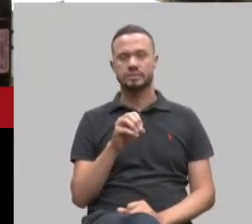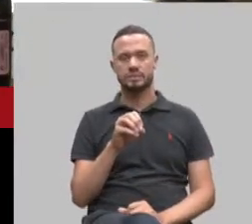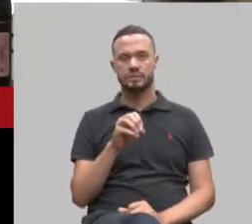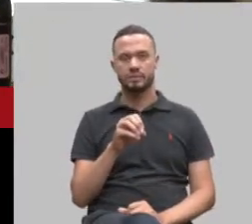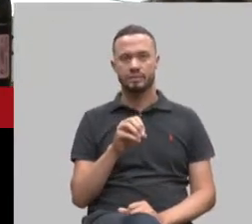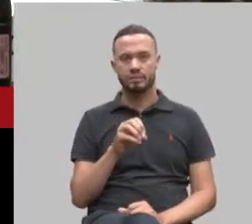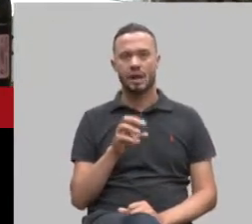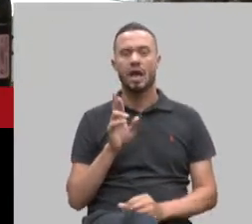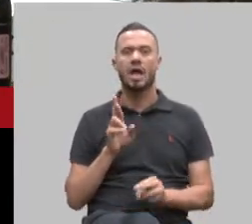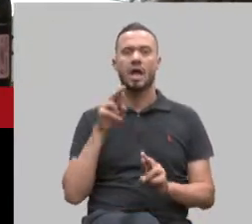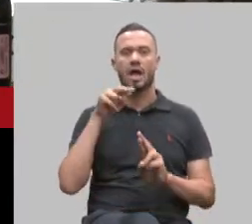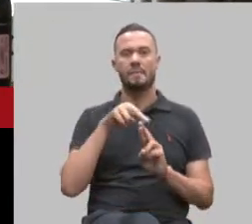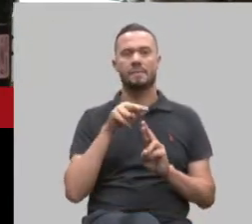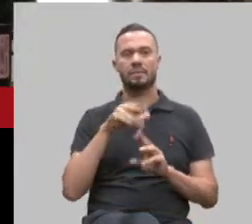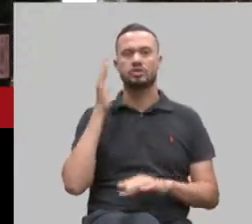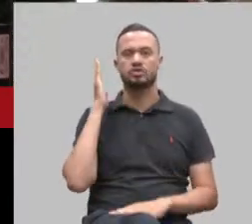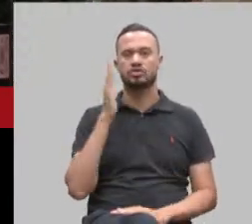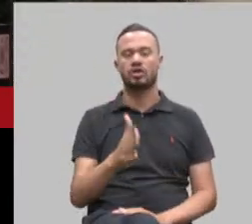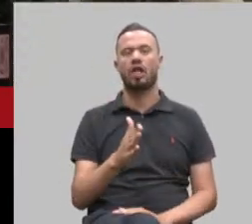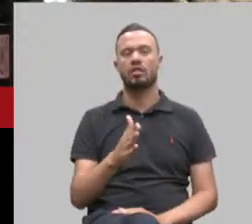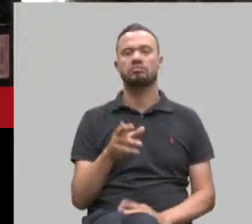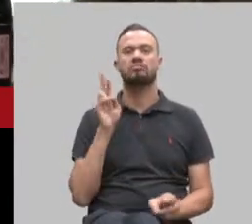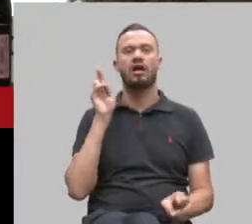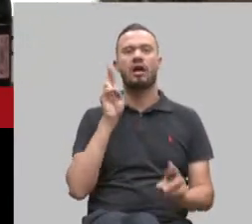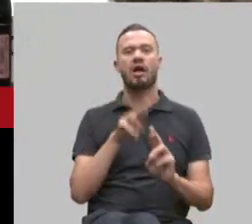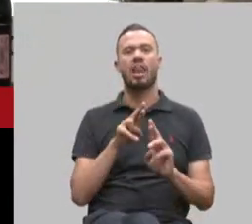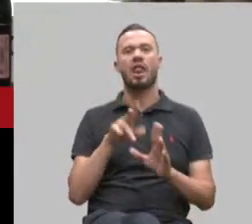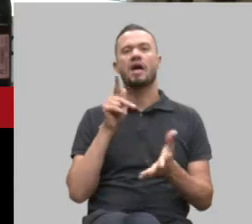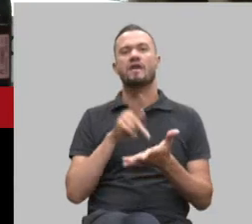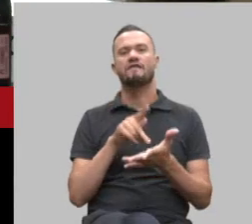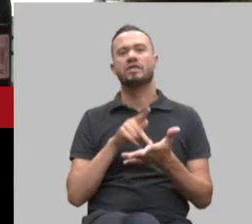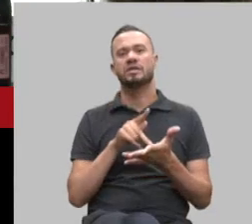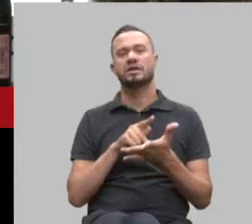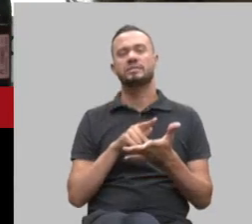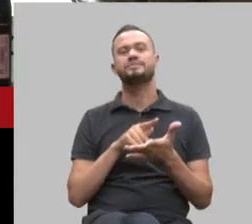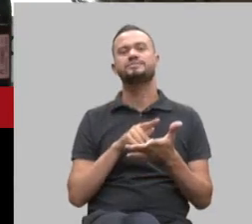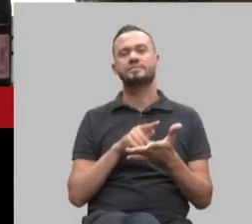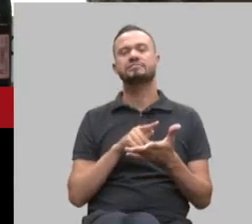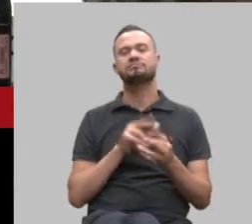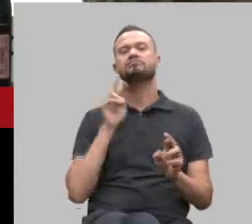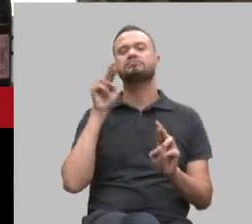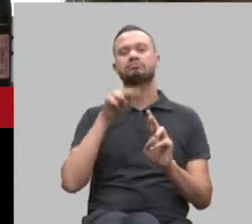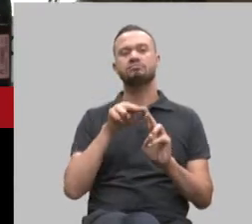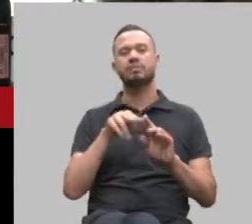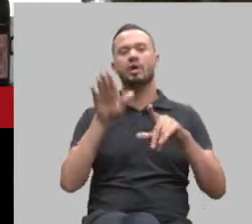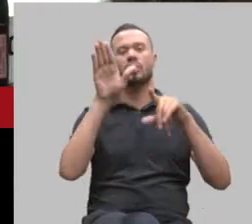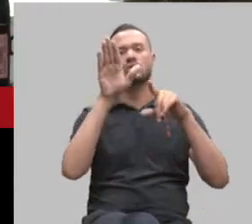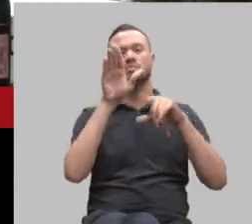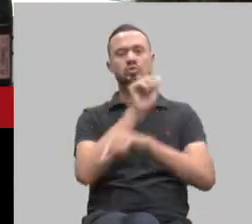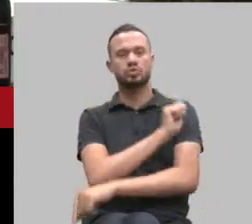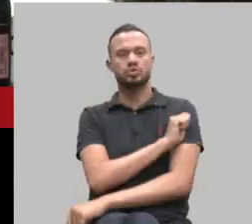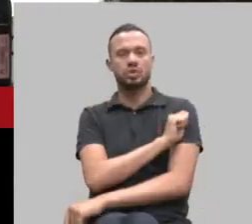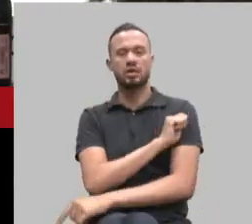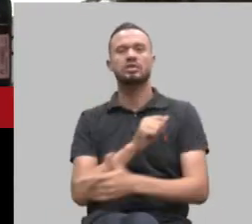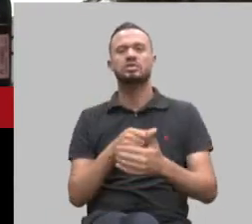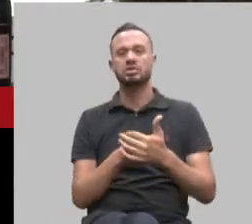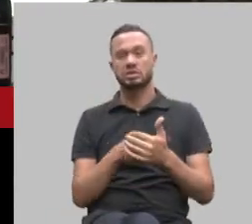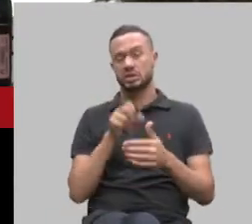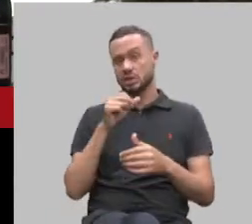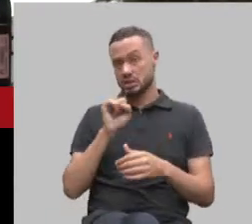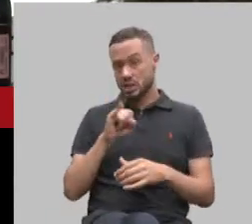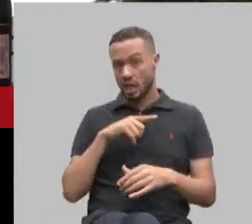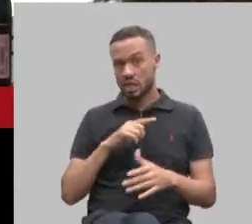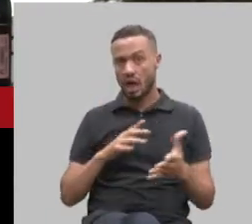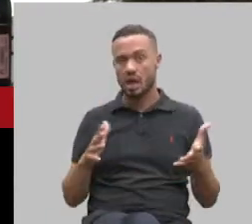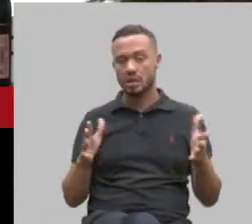representação direta é a representação ação concreta em ins situação que vai representar os estudantes quando se existe um incentivo da criação